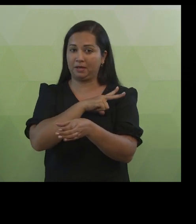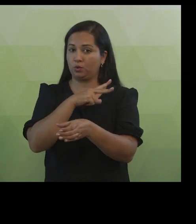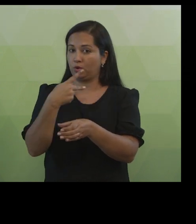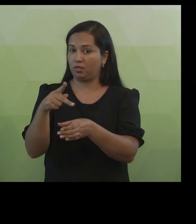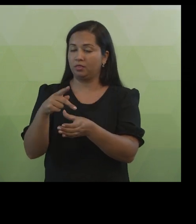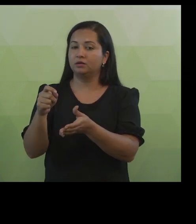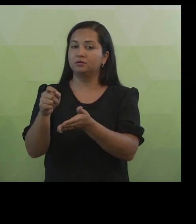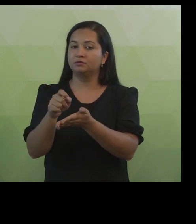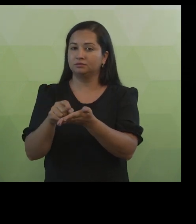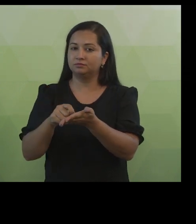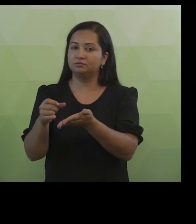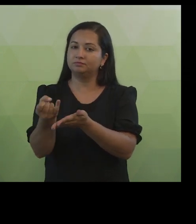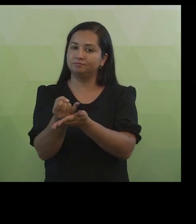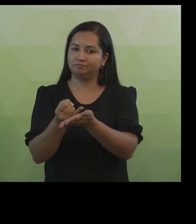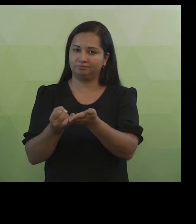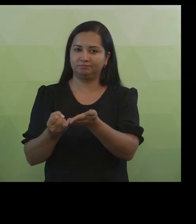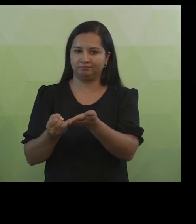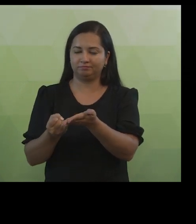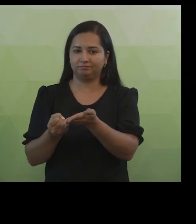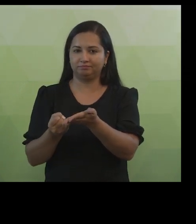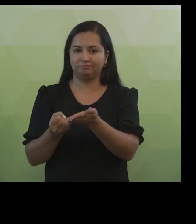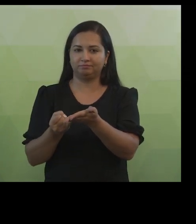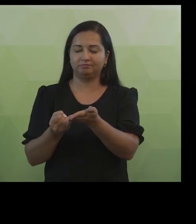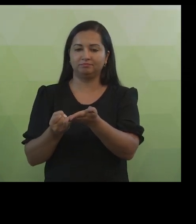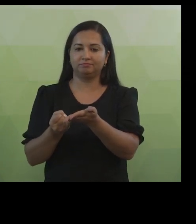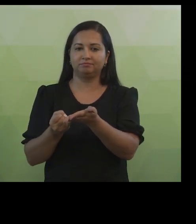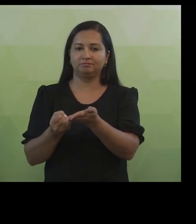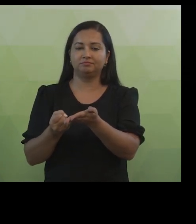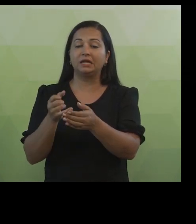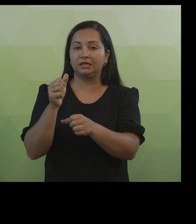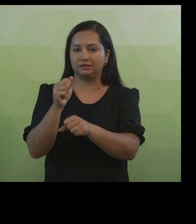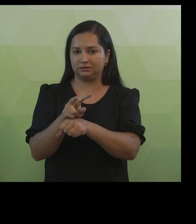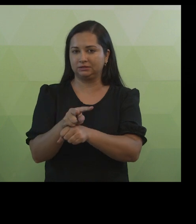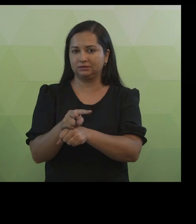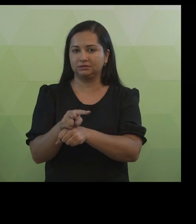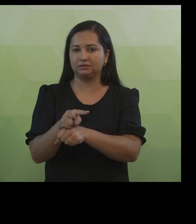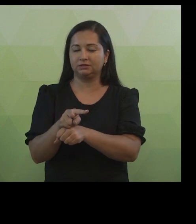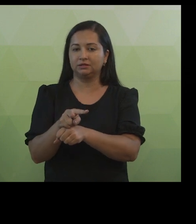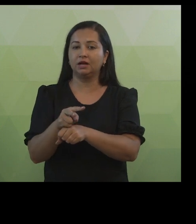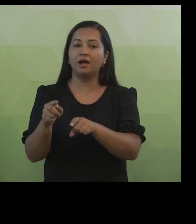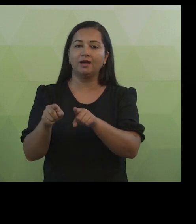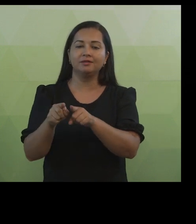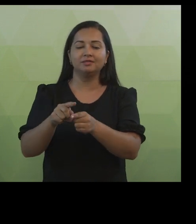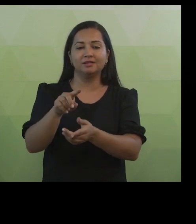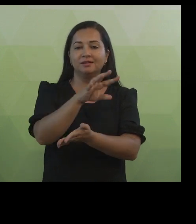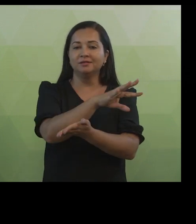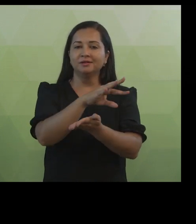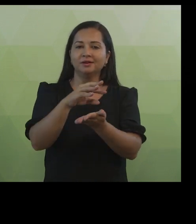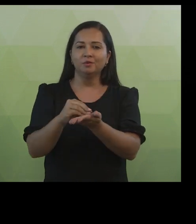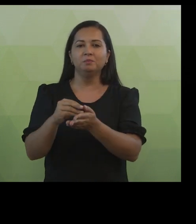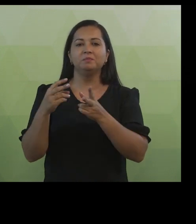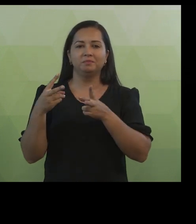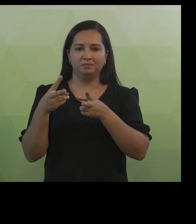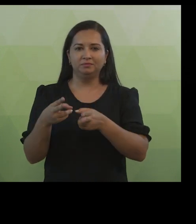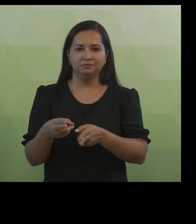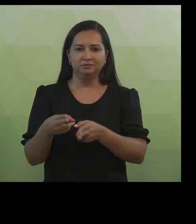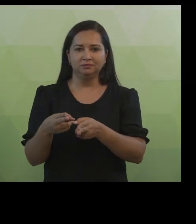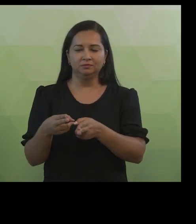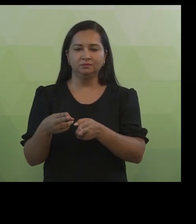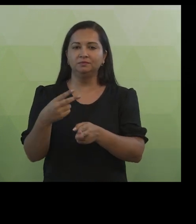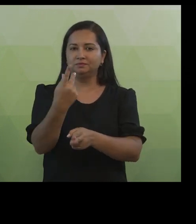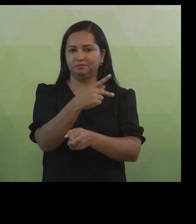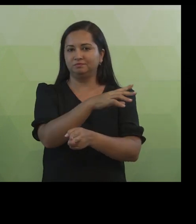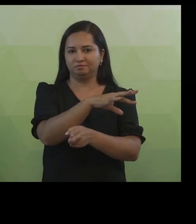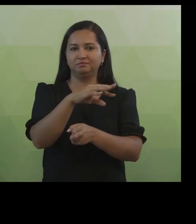particular matrícula e também herda todos esses atributos e métodos da